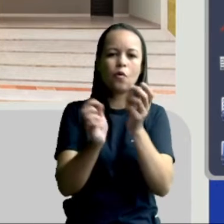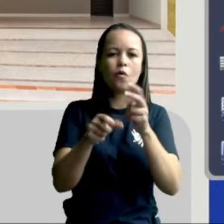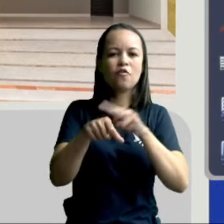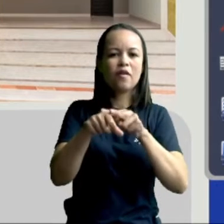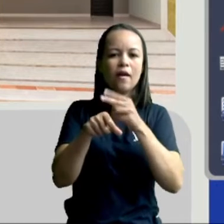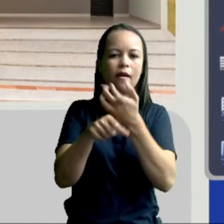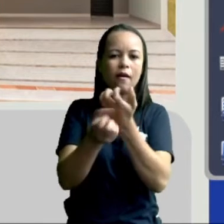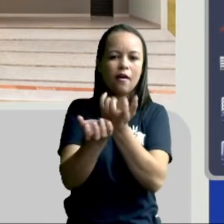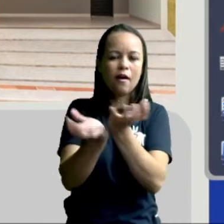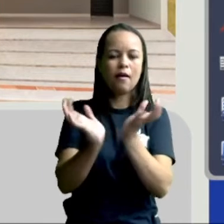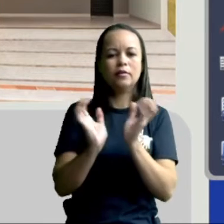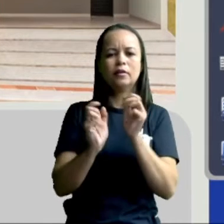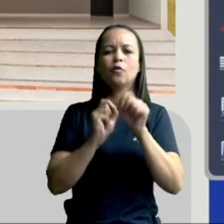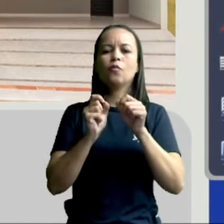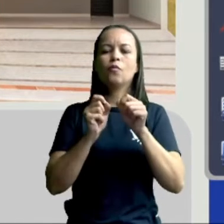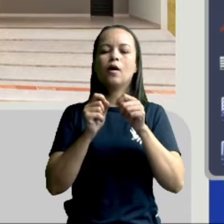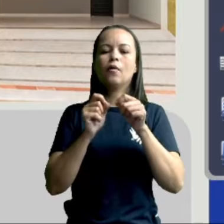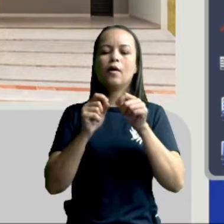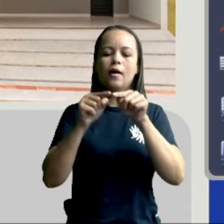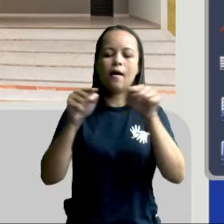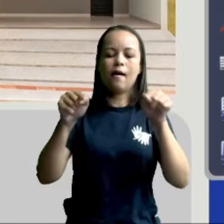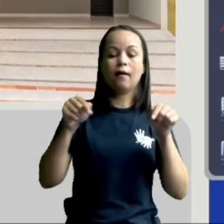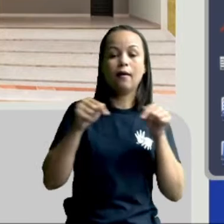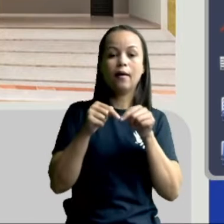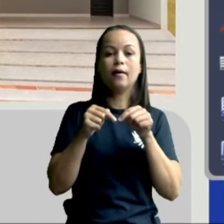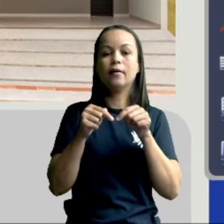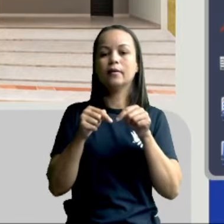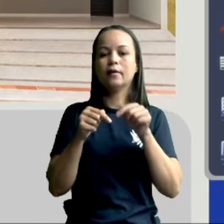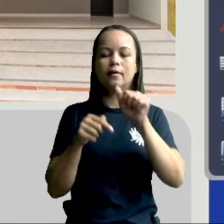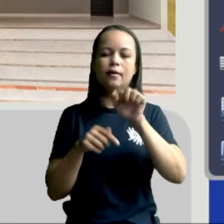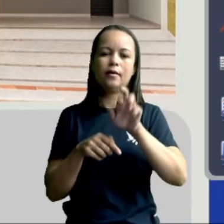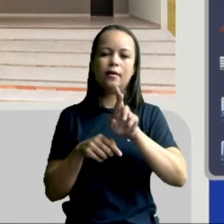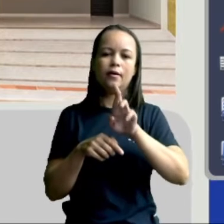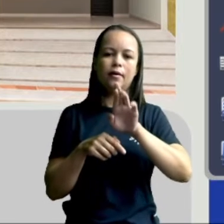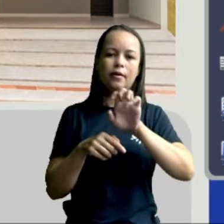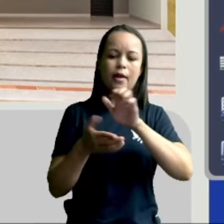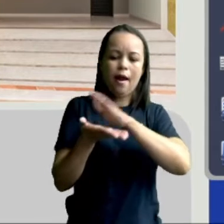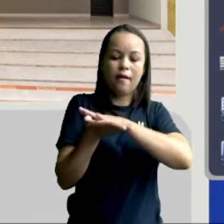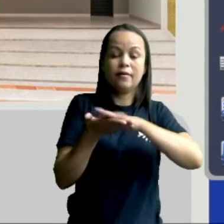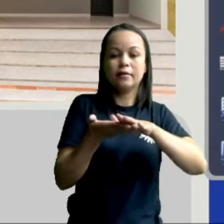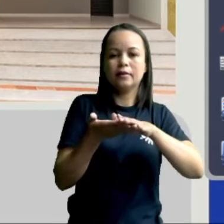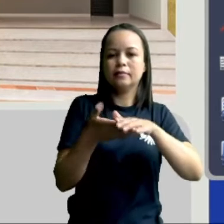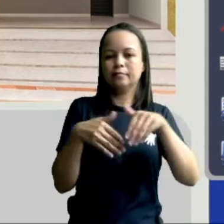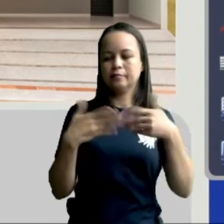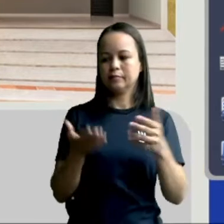seja, qual é a área que foi destinada para fazer o